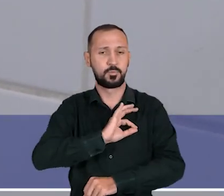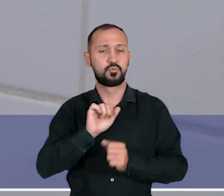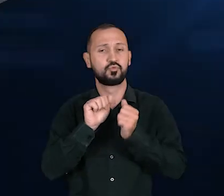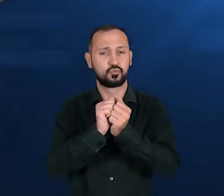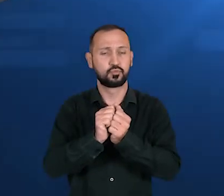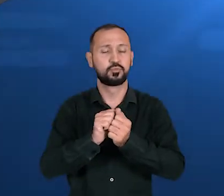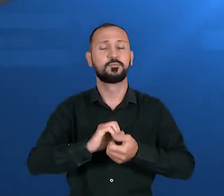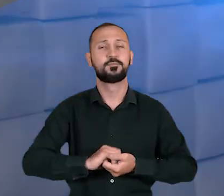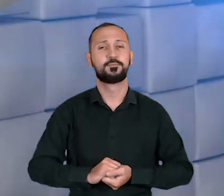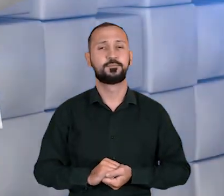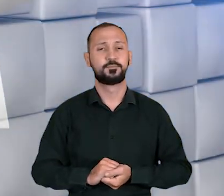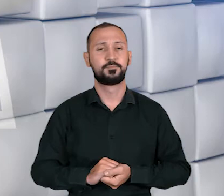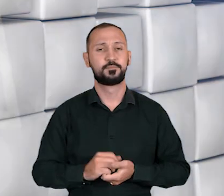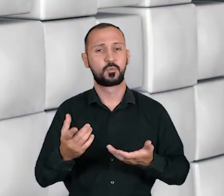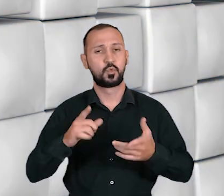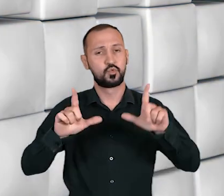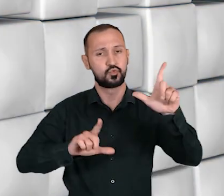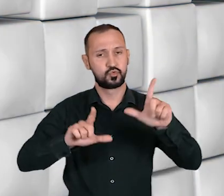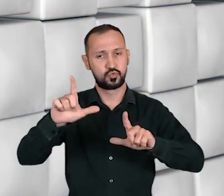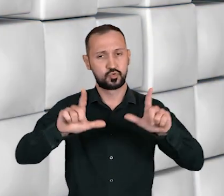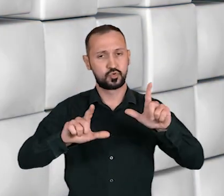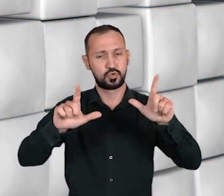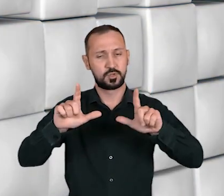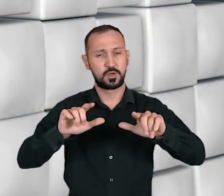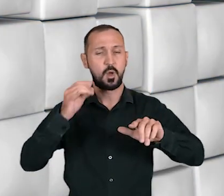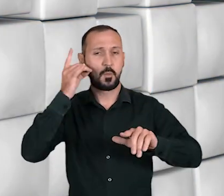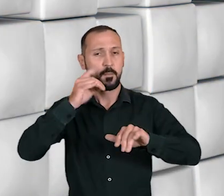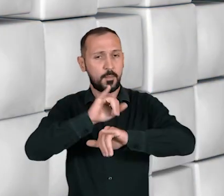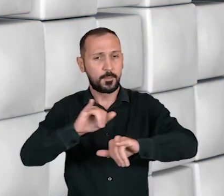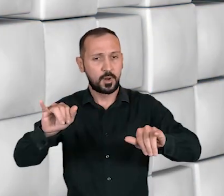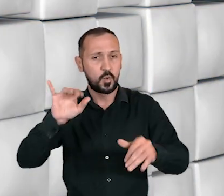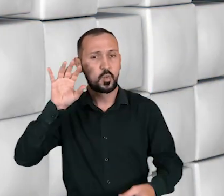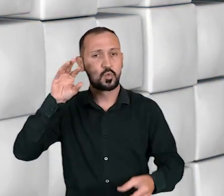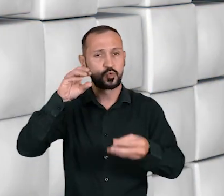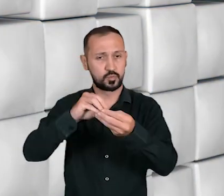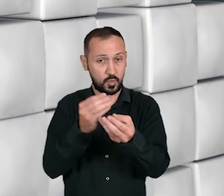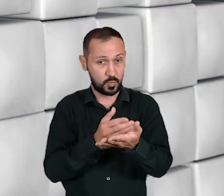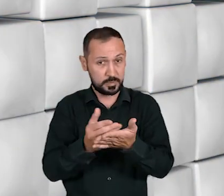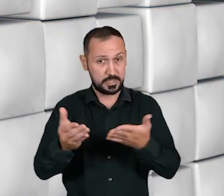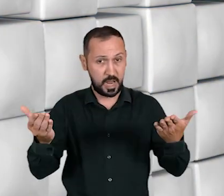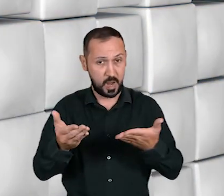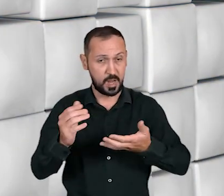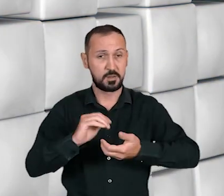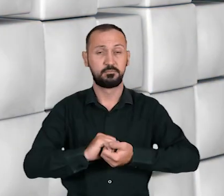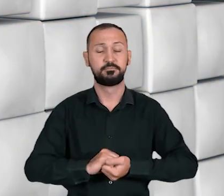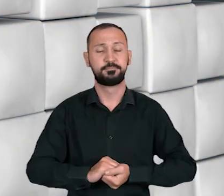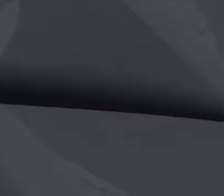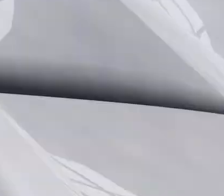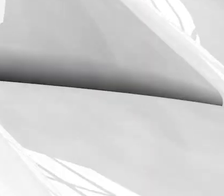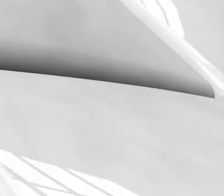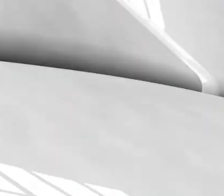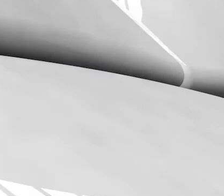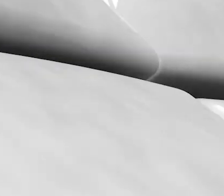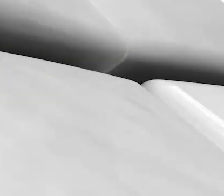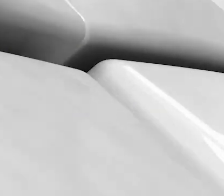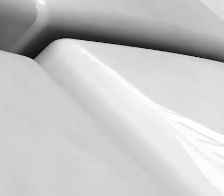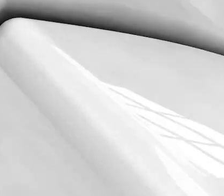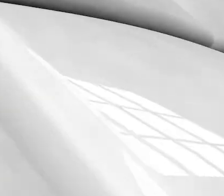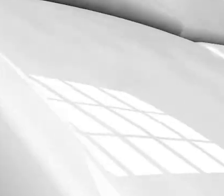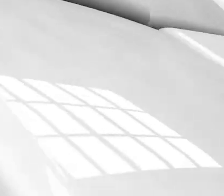de vacinação. O Jornal Parlamentar com o resumo da semana está começando agora.